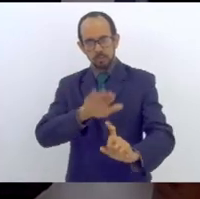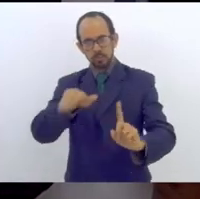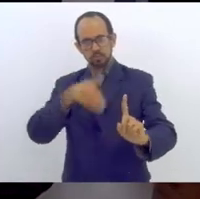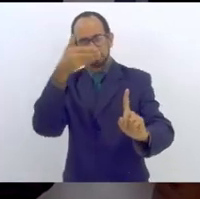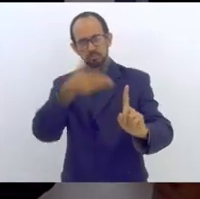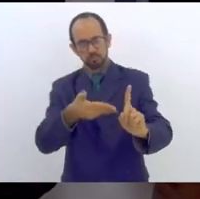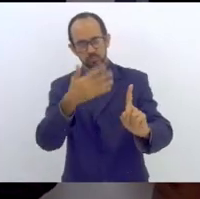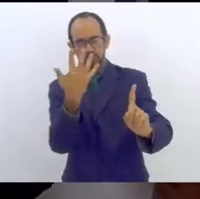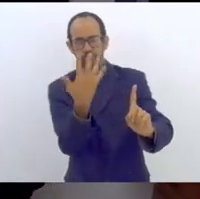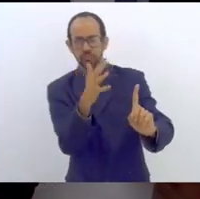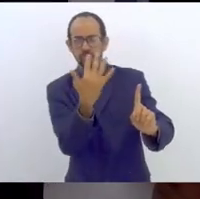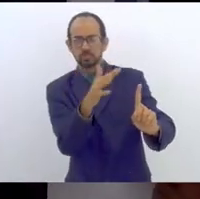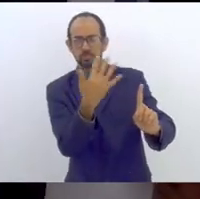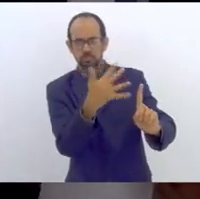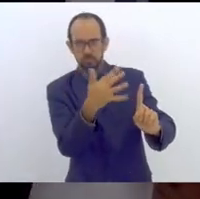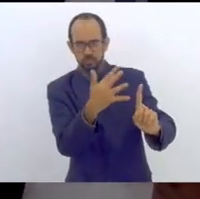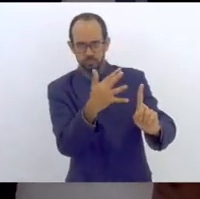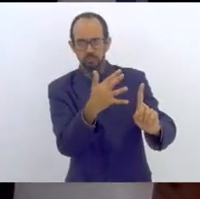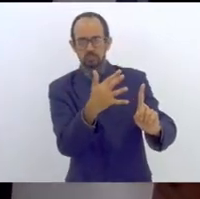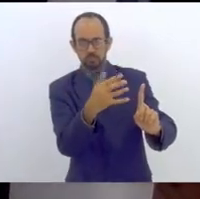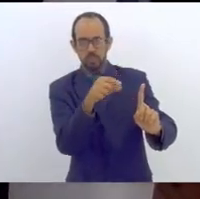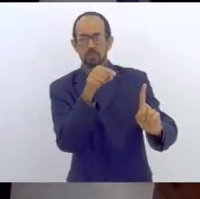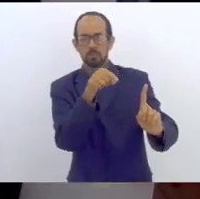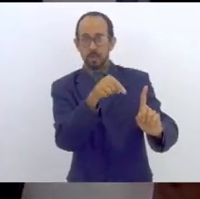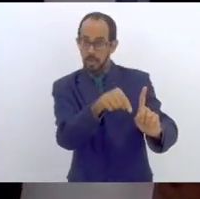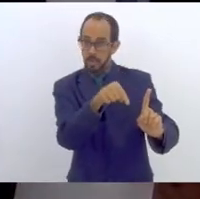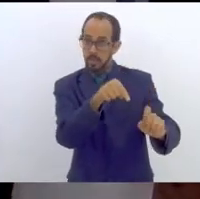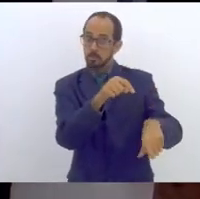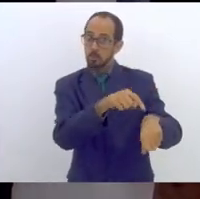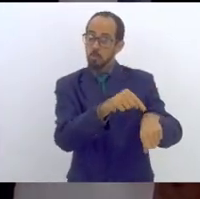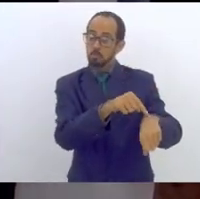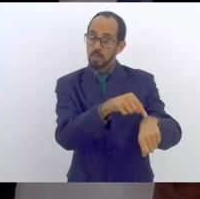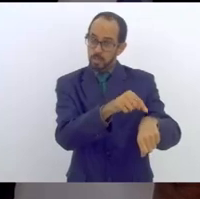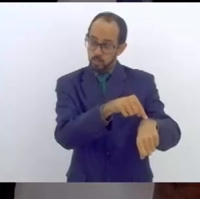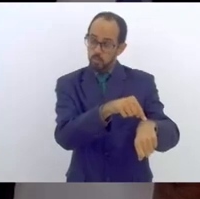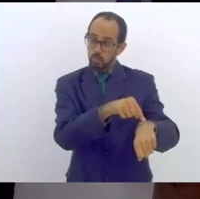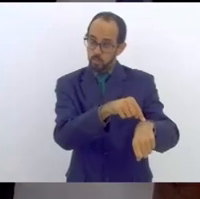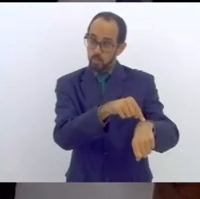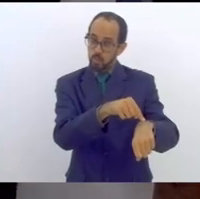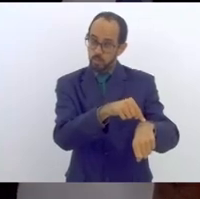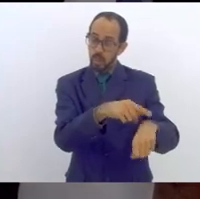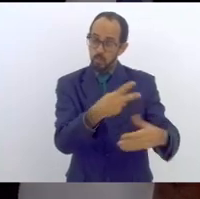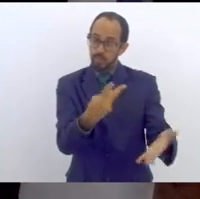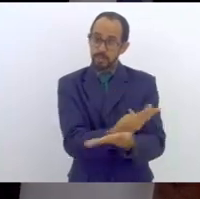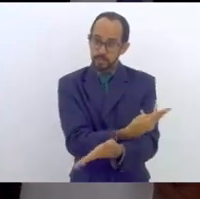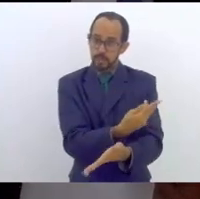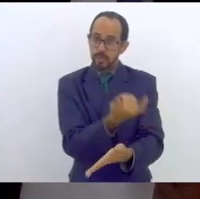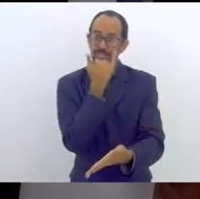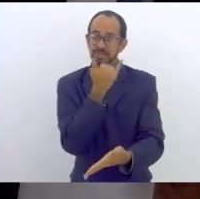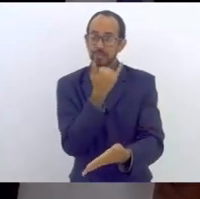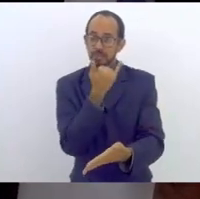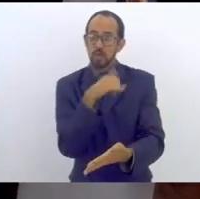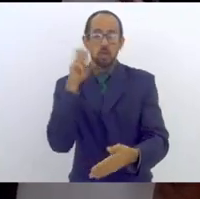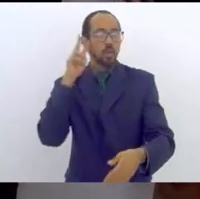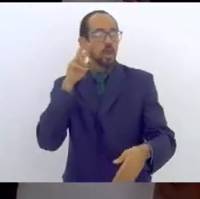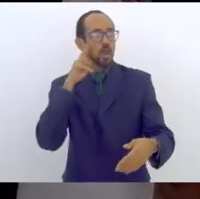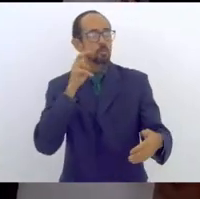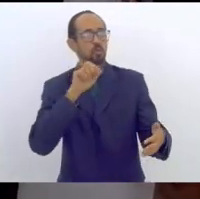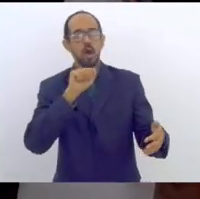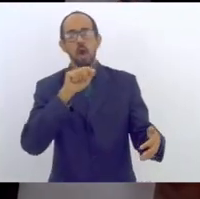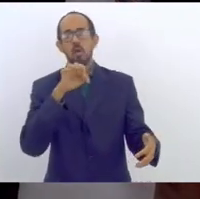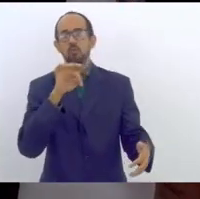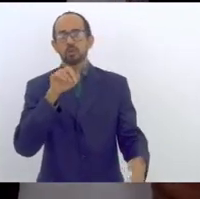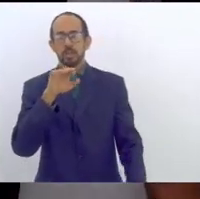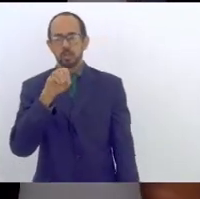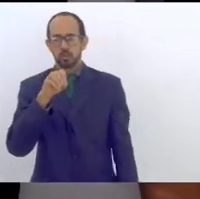congratulação e aplauso e aí naquele momento Inicial Eu lembro desse homem Alfredo Maio que acabou de falar